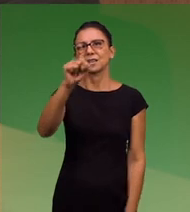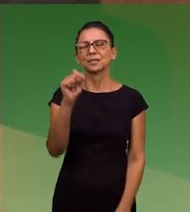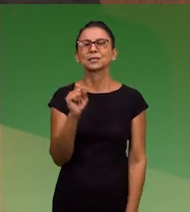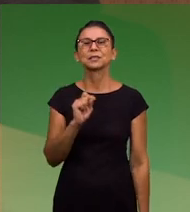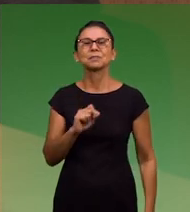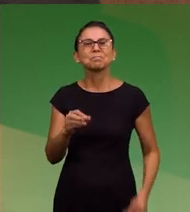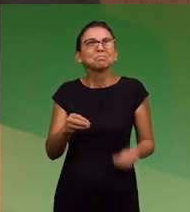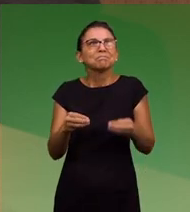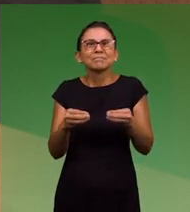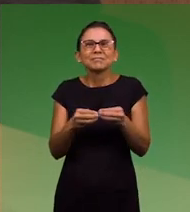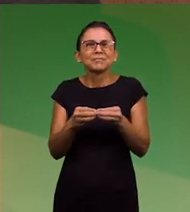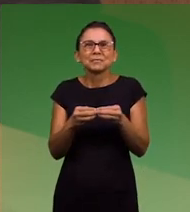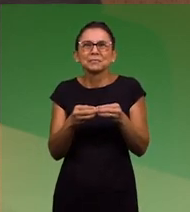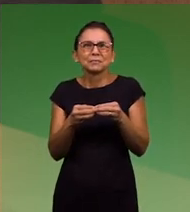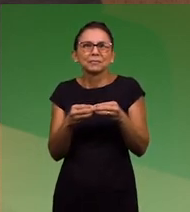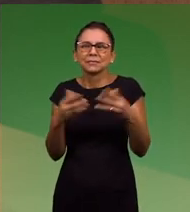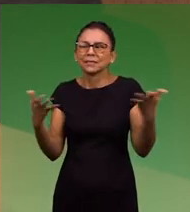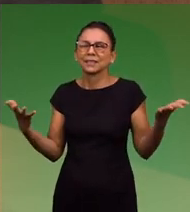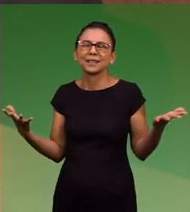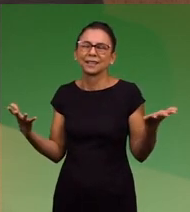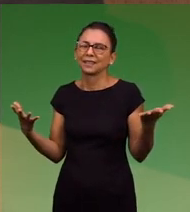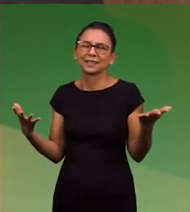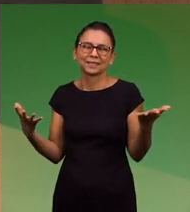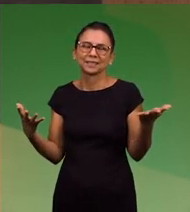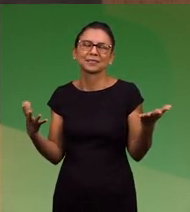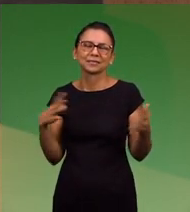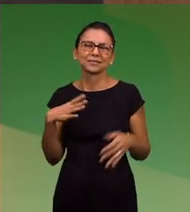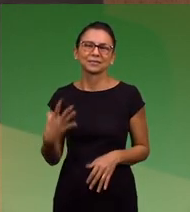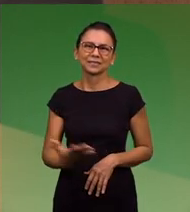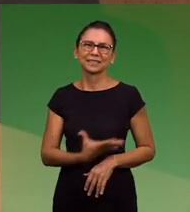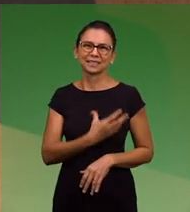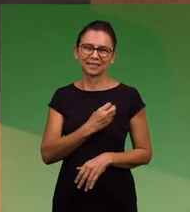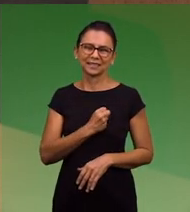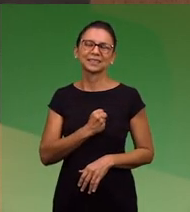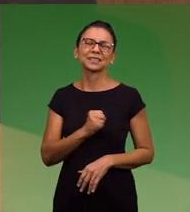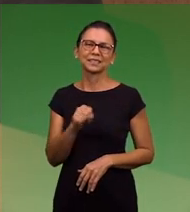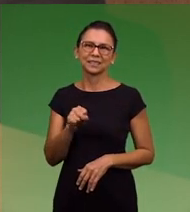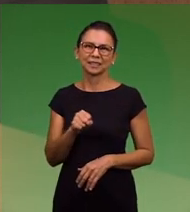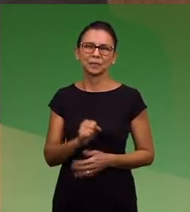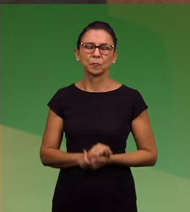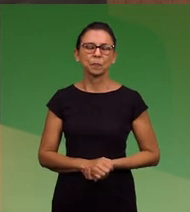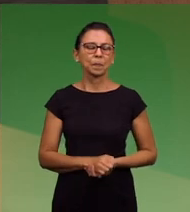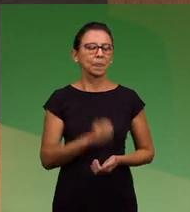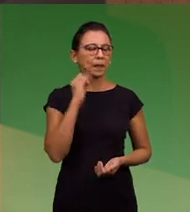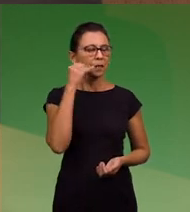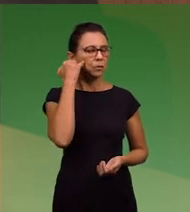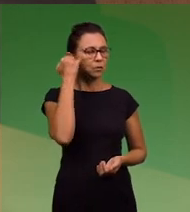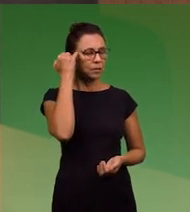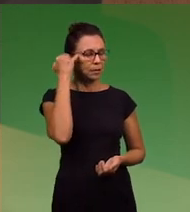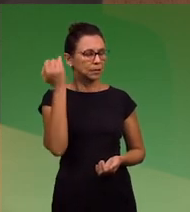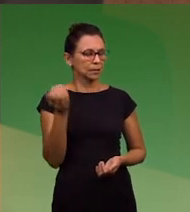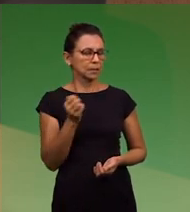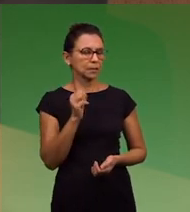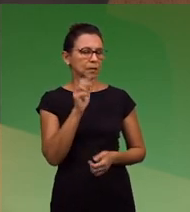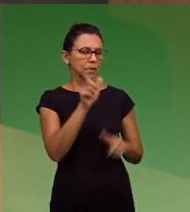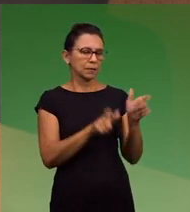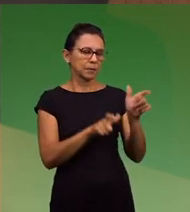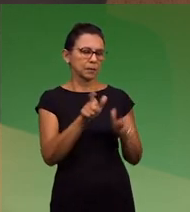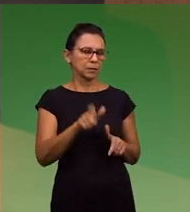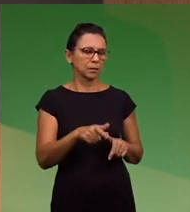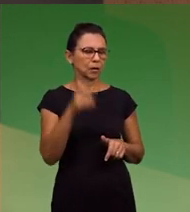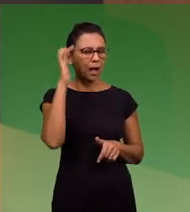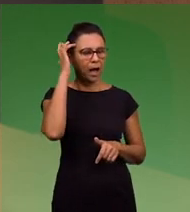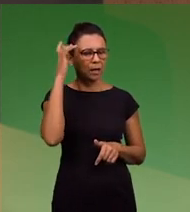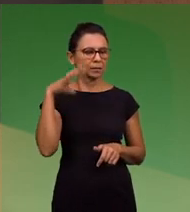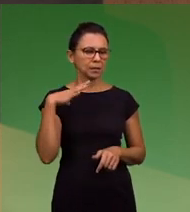É milagre. Eu costumo dizer que salvação é milagre. As pessoas, pastor Josias, às vezes acham que quer salvação, que